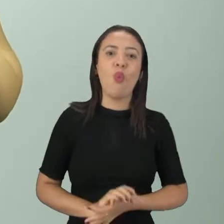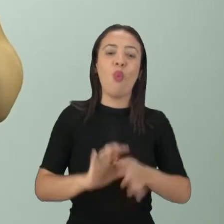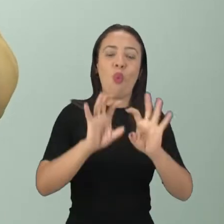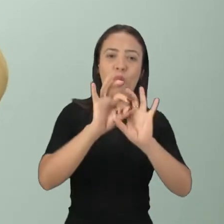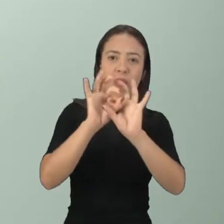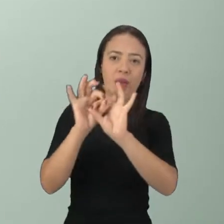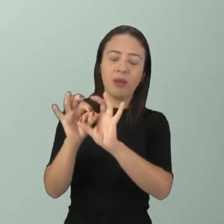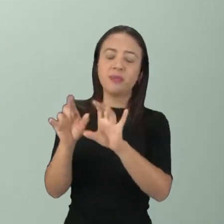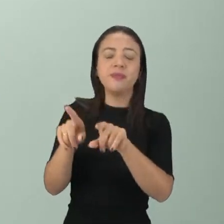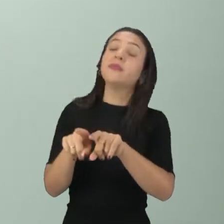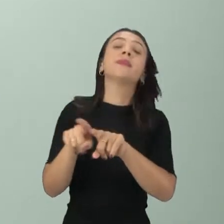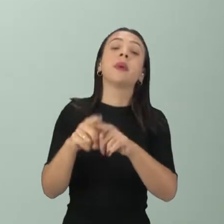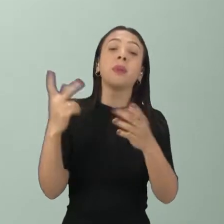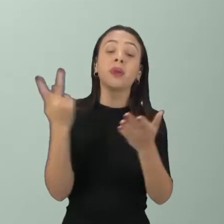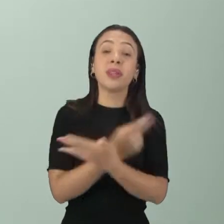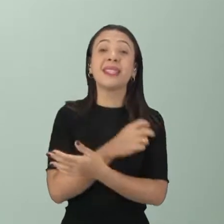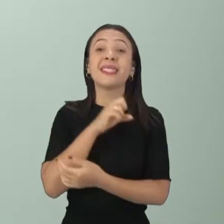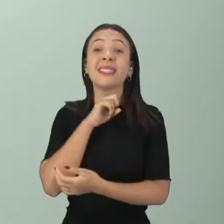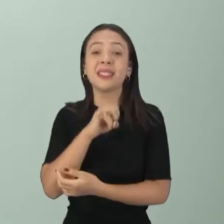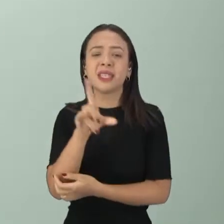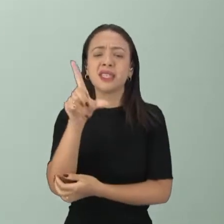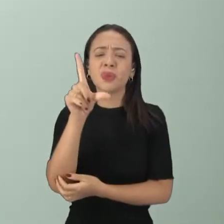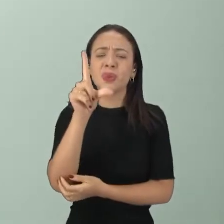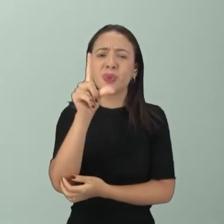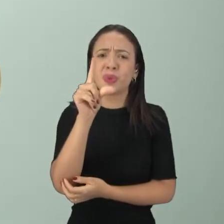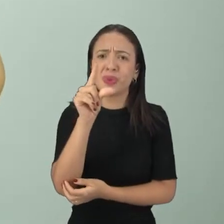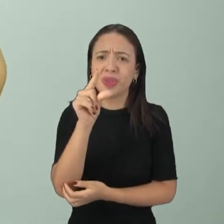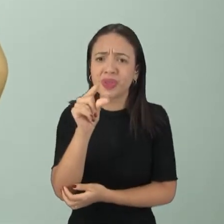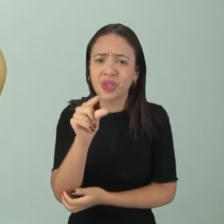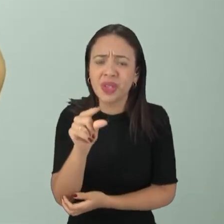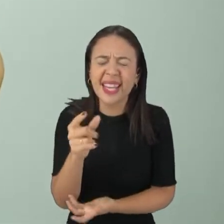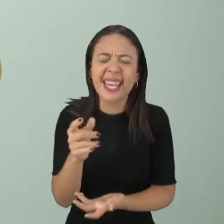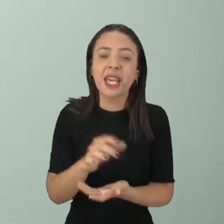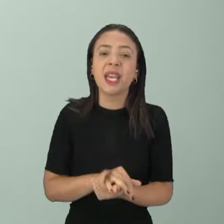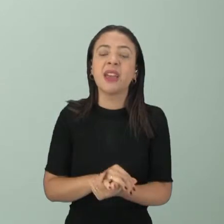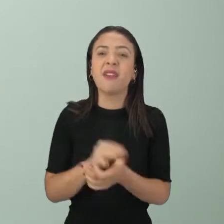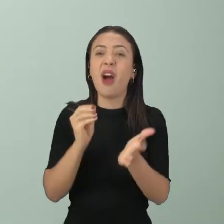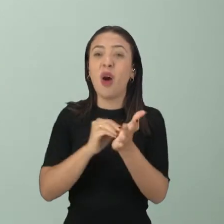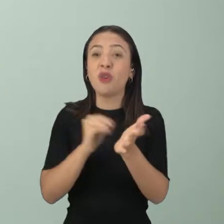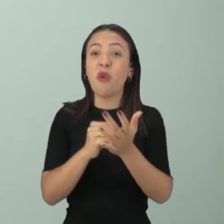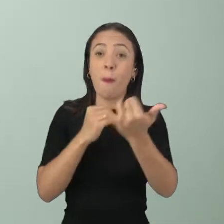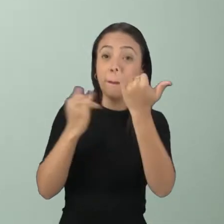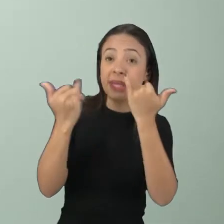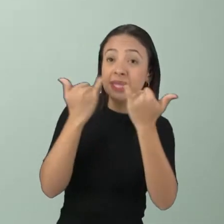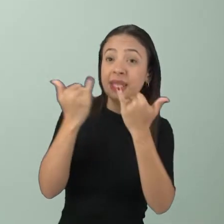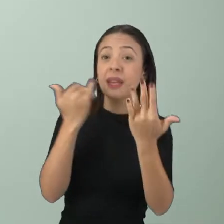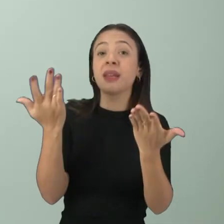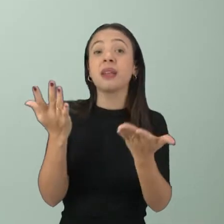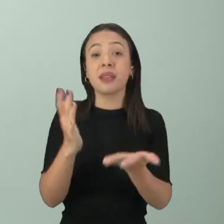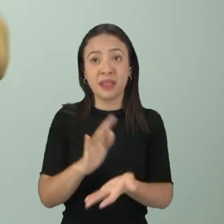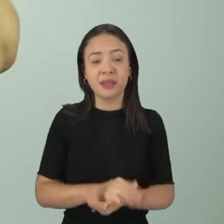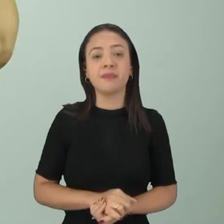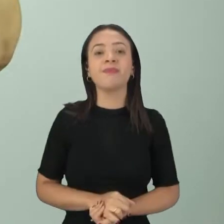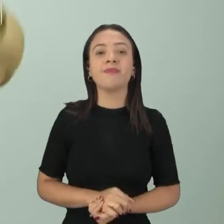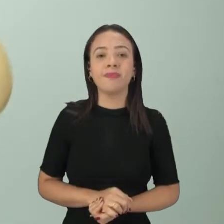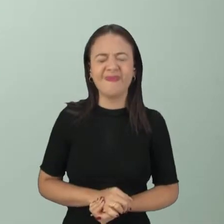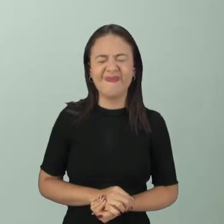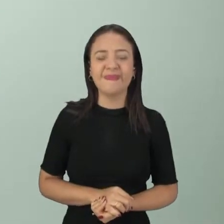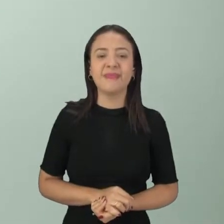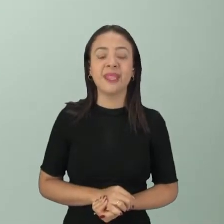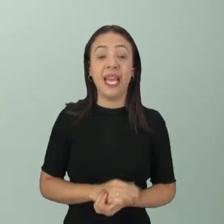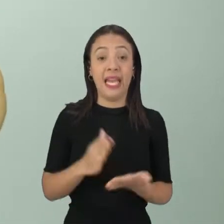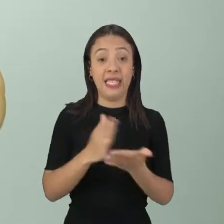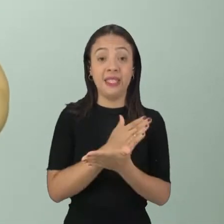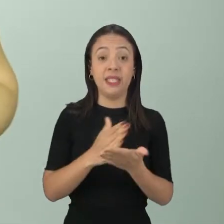interpretação. Quando também reduz demais, também não é interessante, ou seja, é o contrário